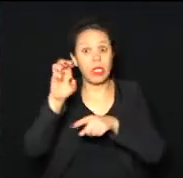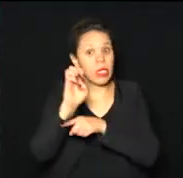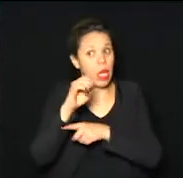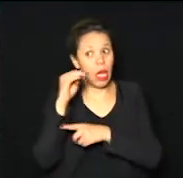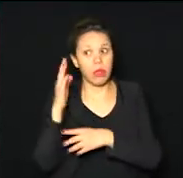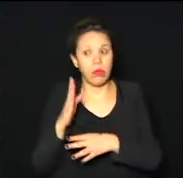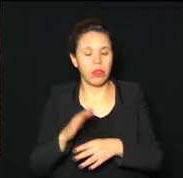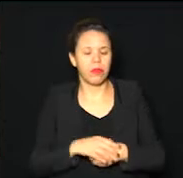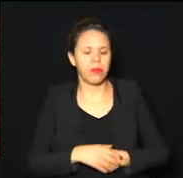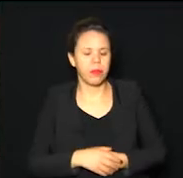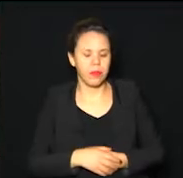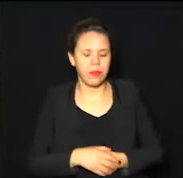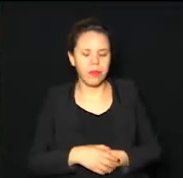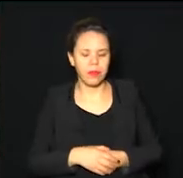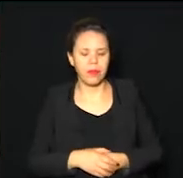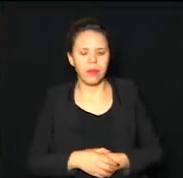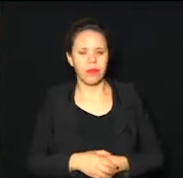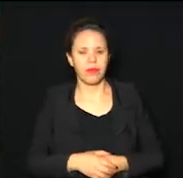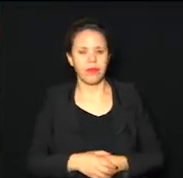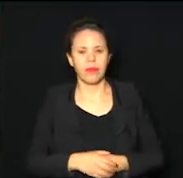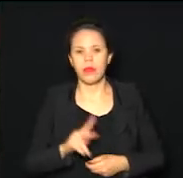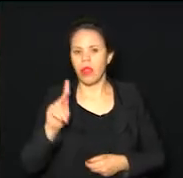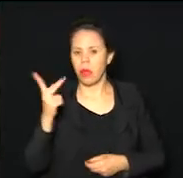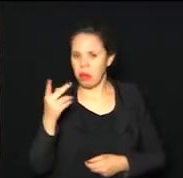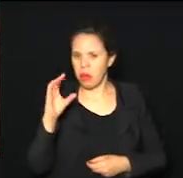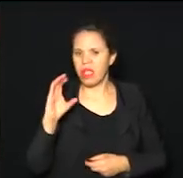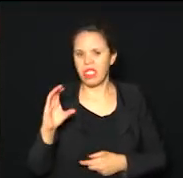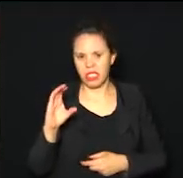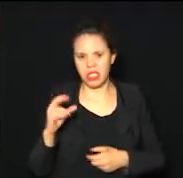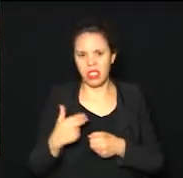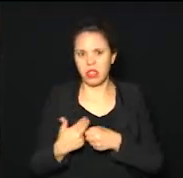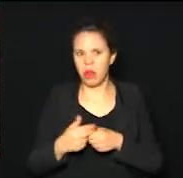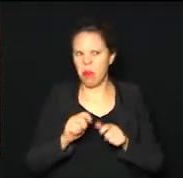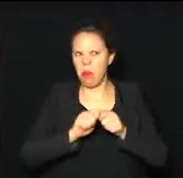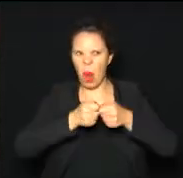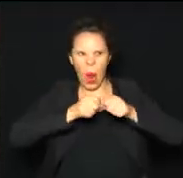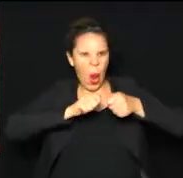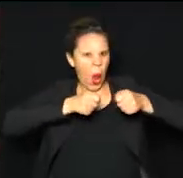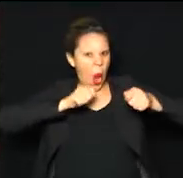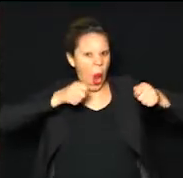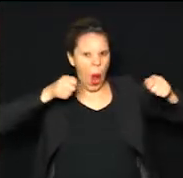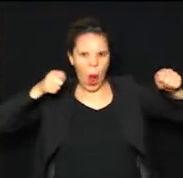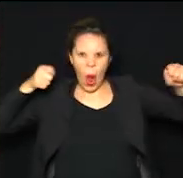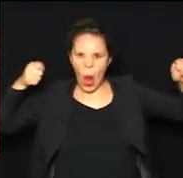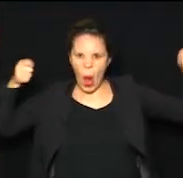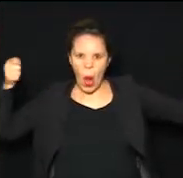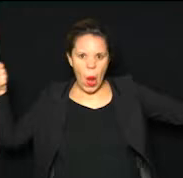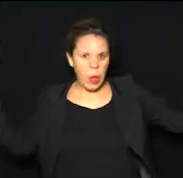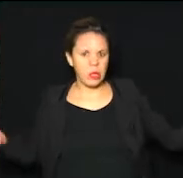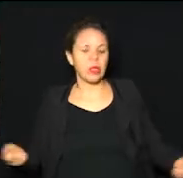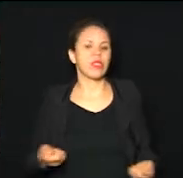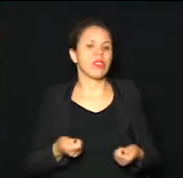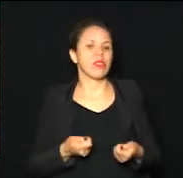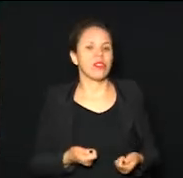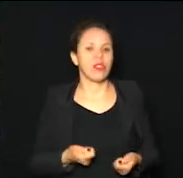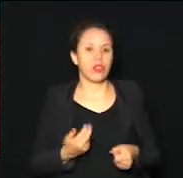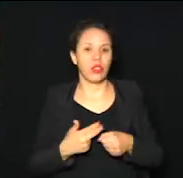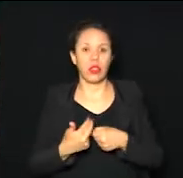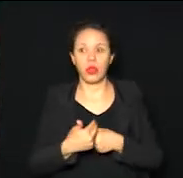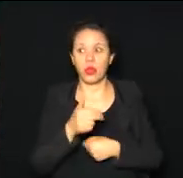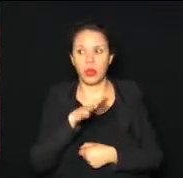enfim. O HC ele é gigante, né? O complexo de saúde da